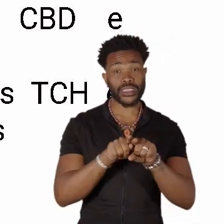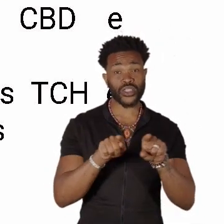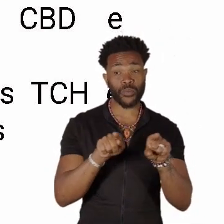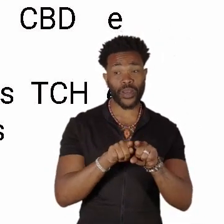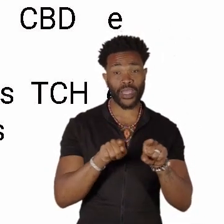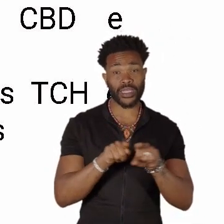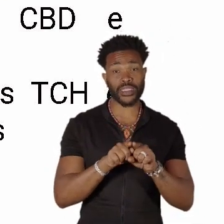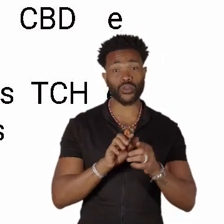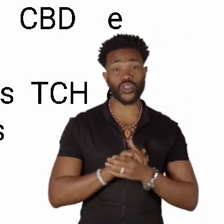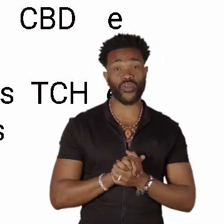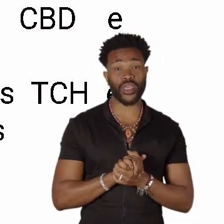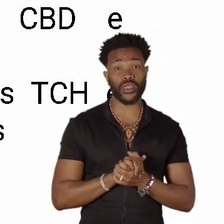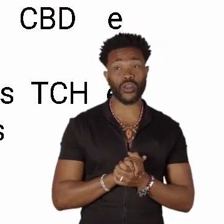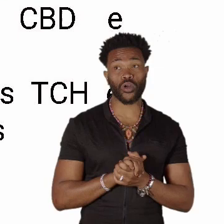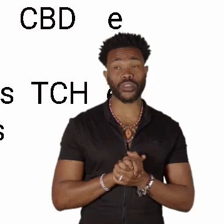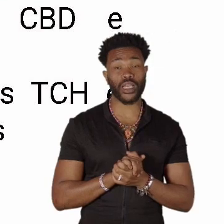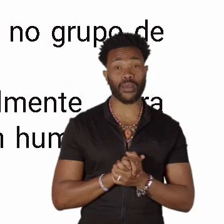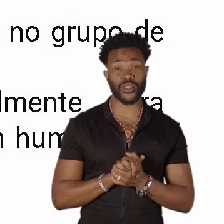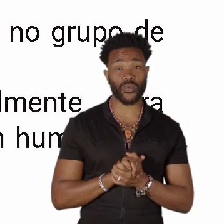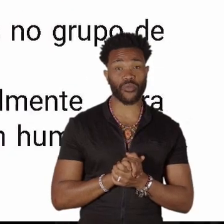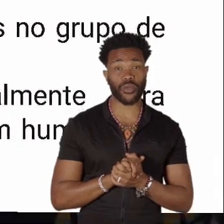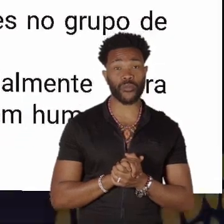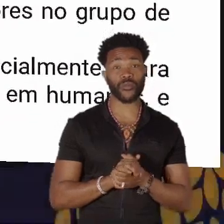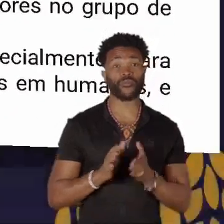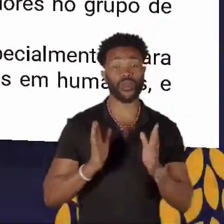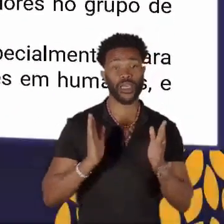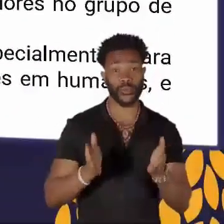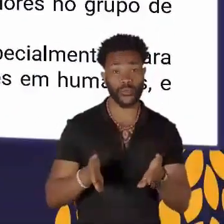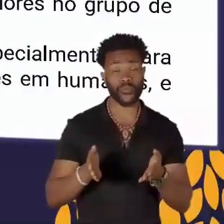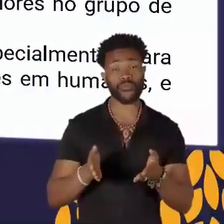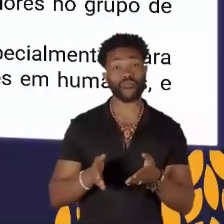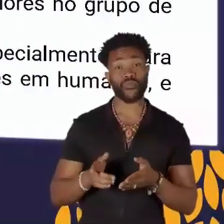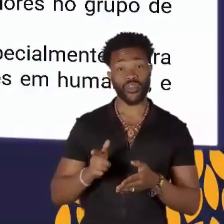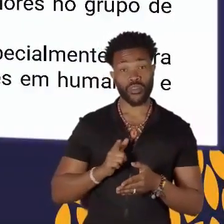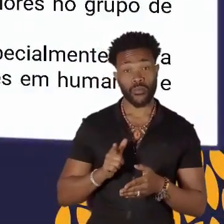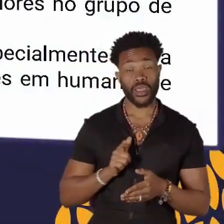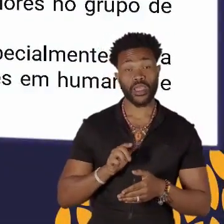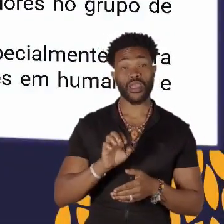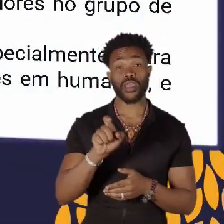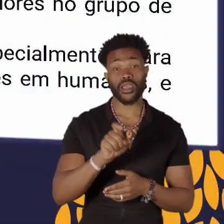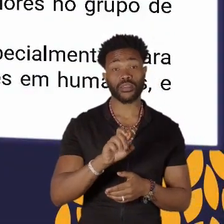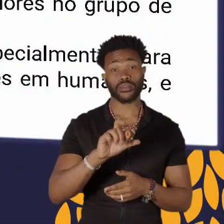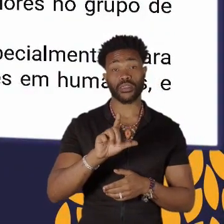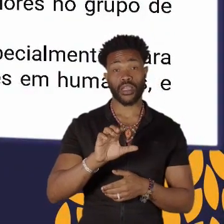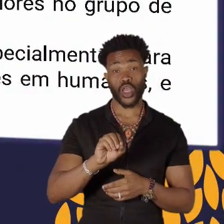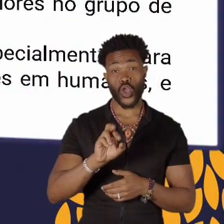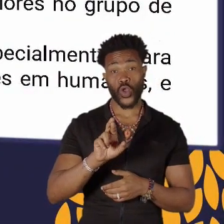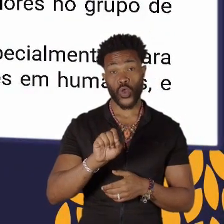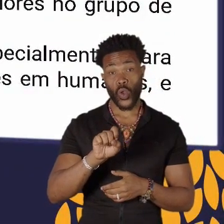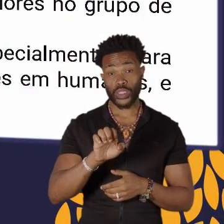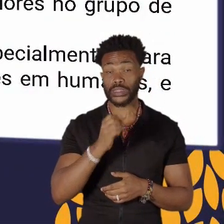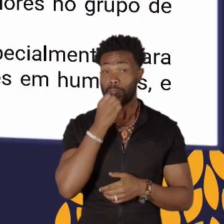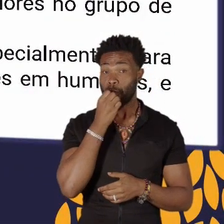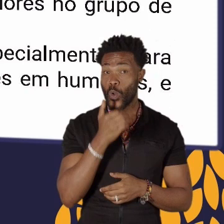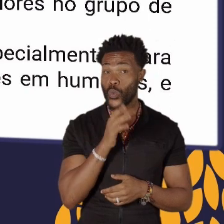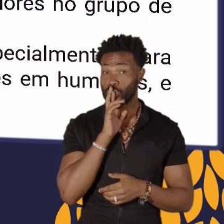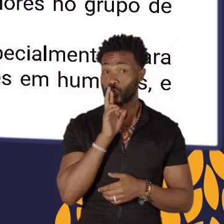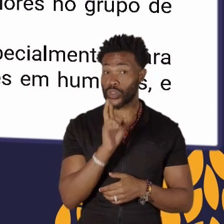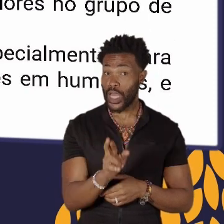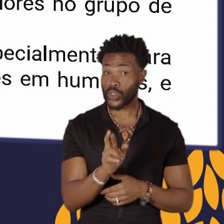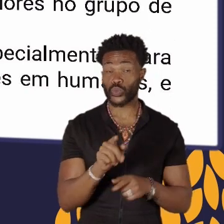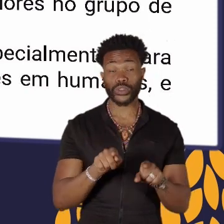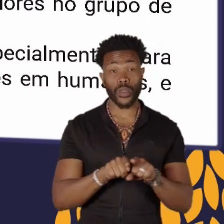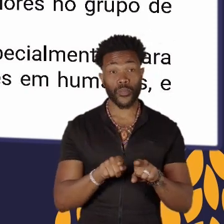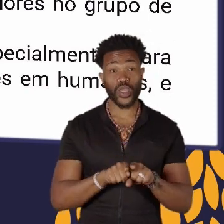Na fibromialgia, idem. Na esclerose, a gente também tem bons resultados. Na